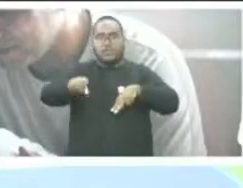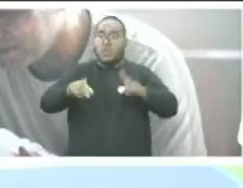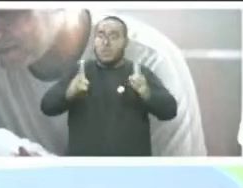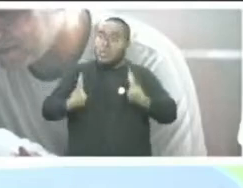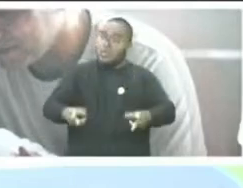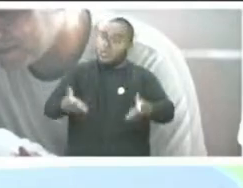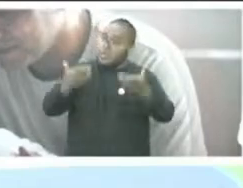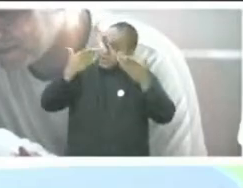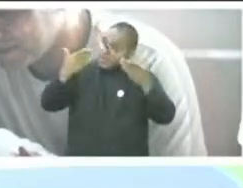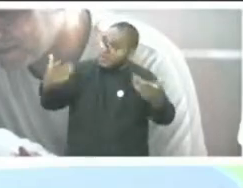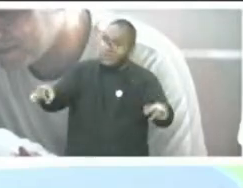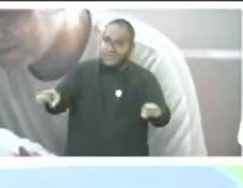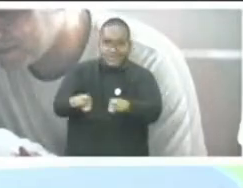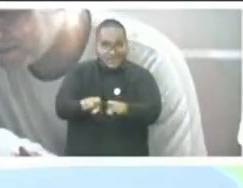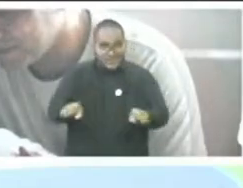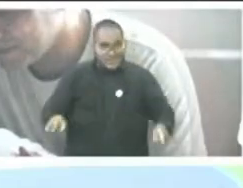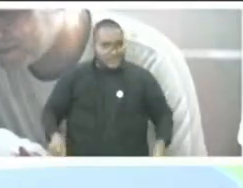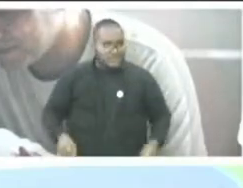também.